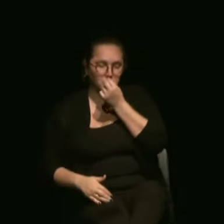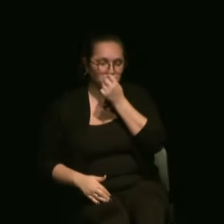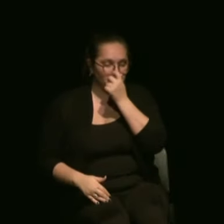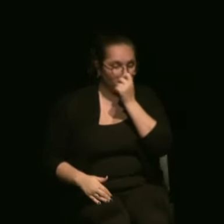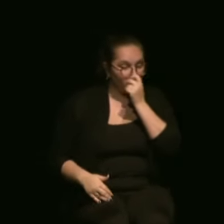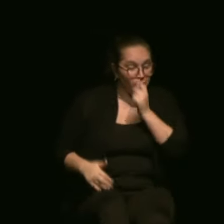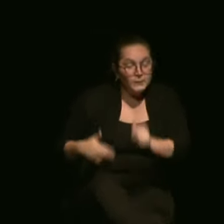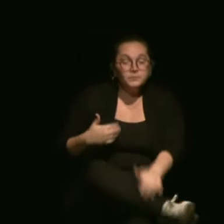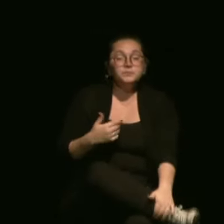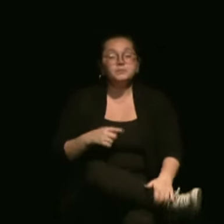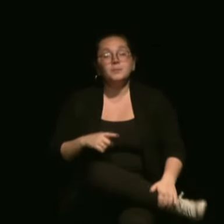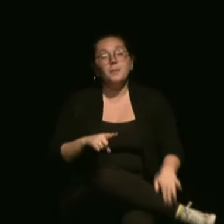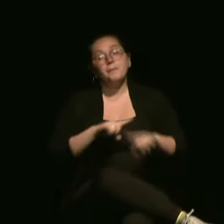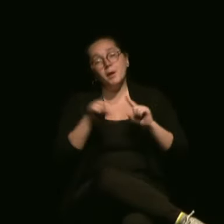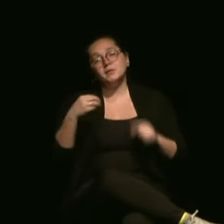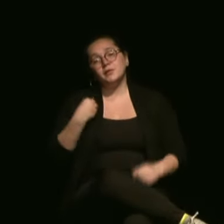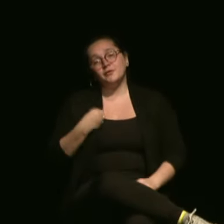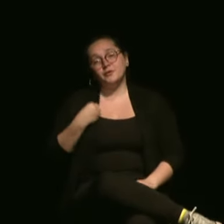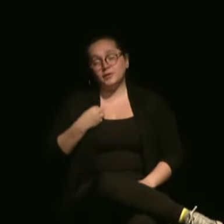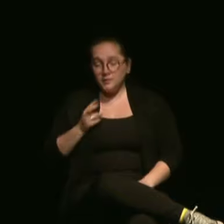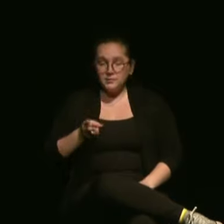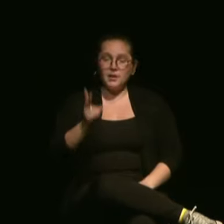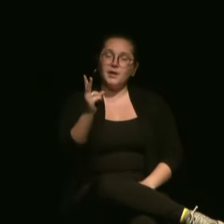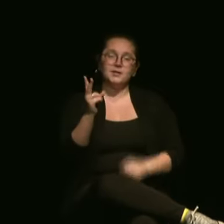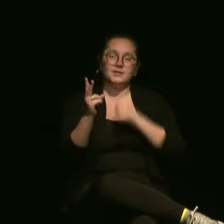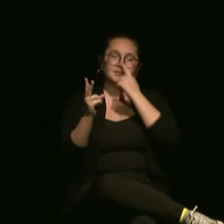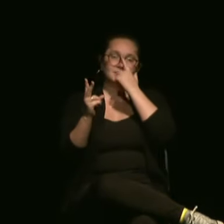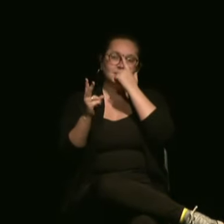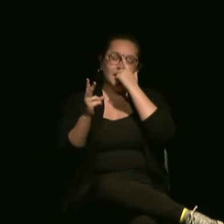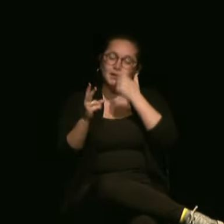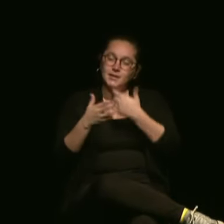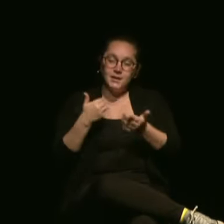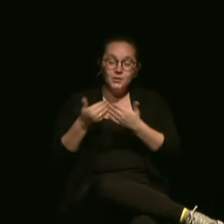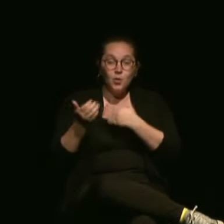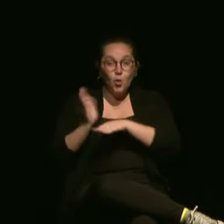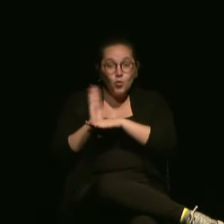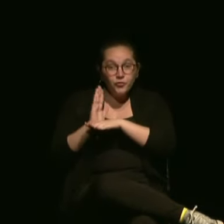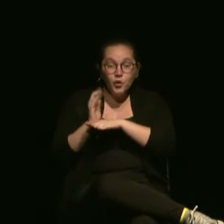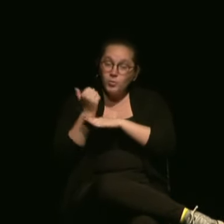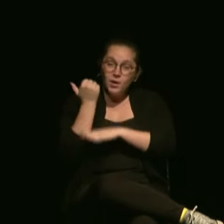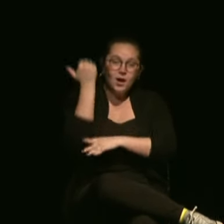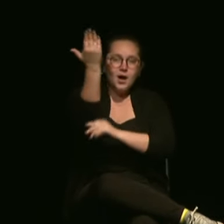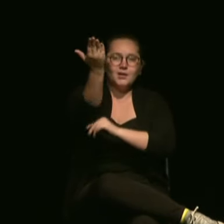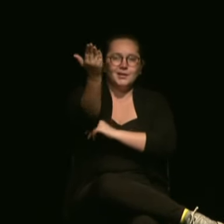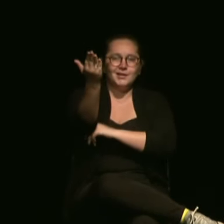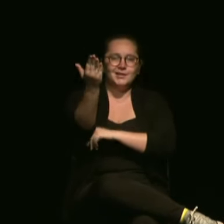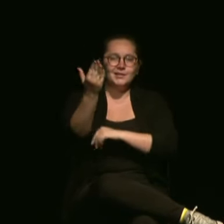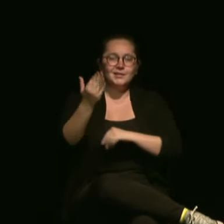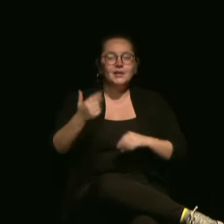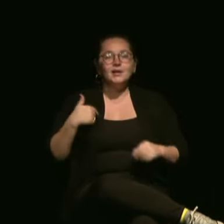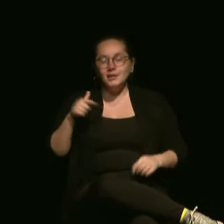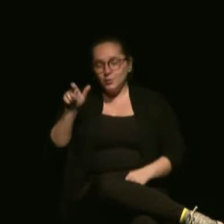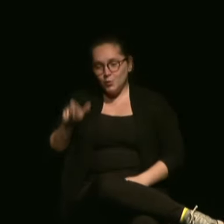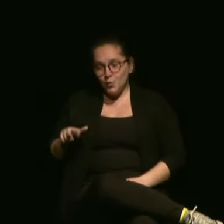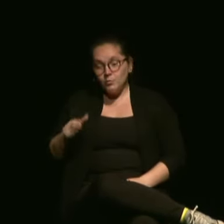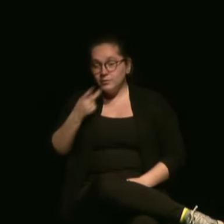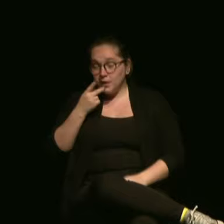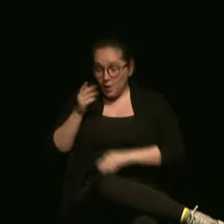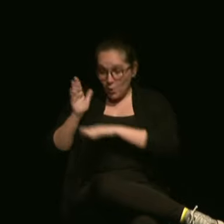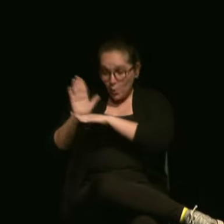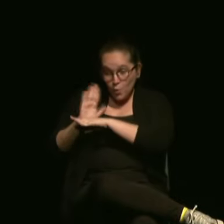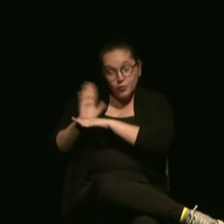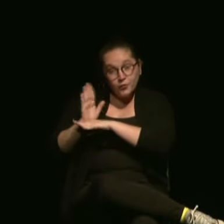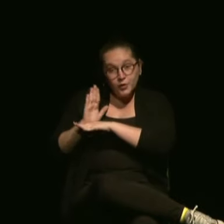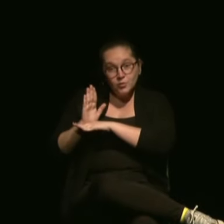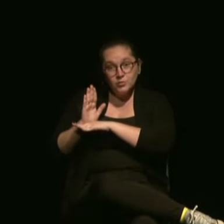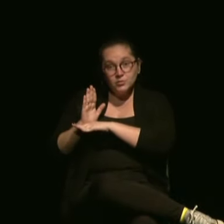Então a vida segue adiante, ela transborda o filme. Nenhum filme deveria, segundo Coutinho, sugerir ao espectador que